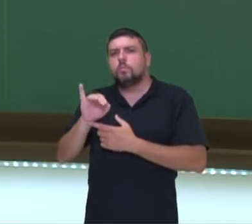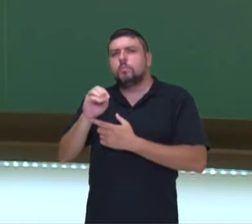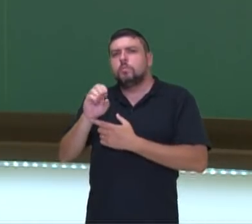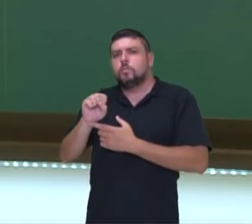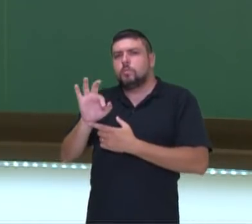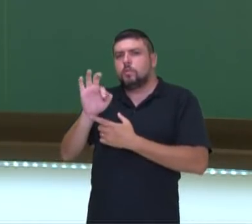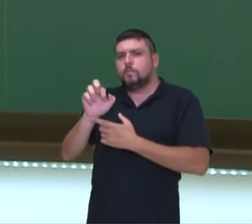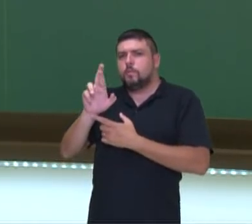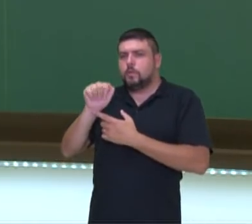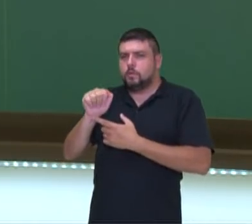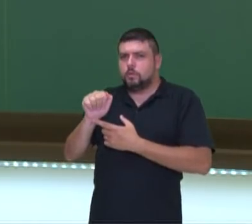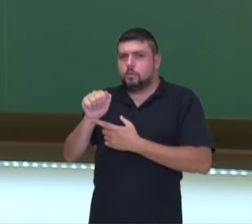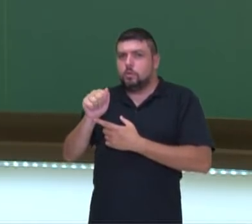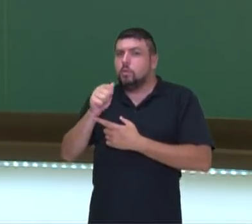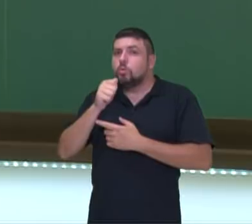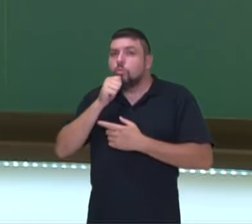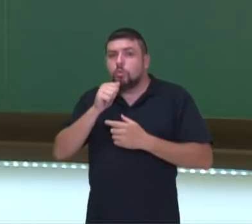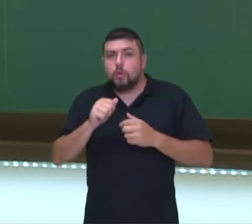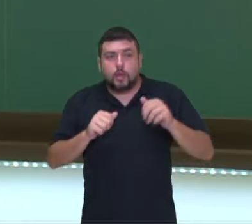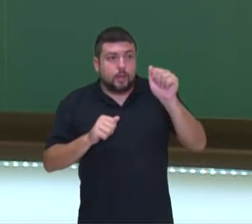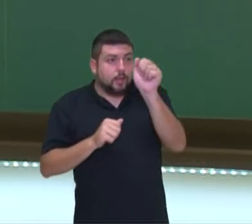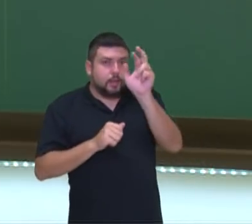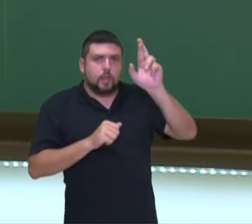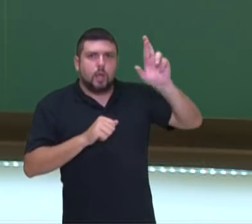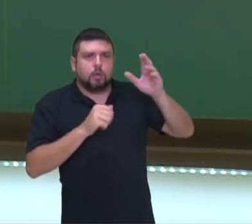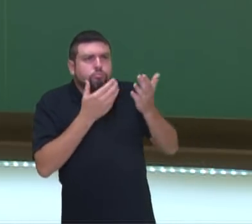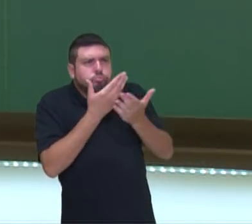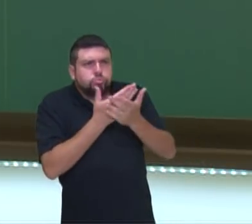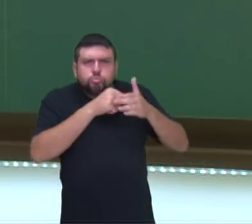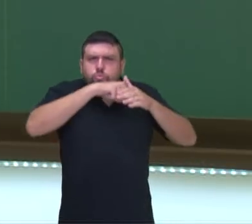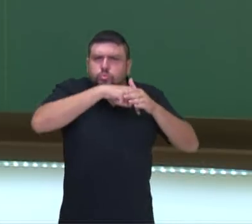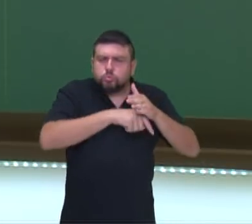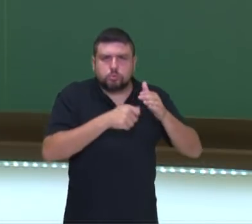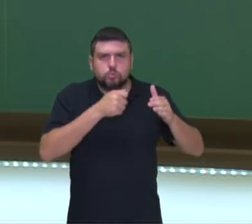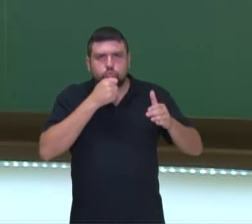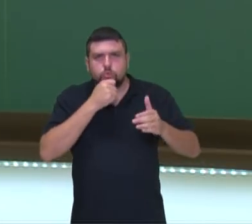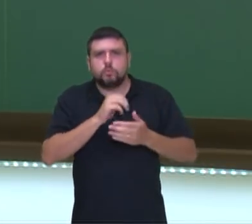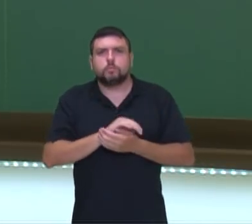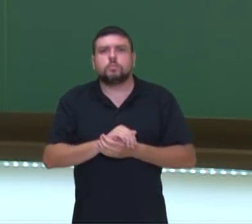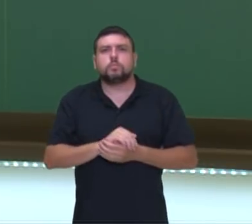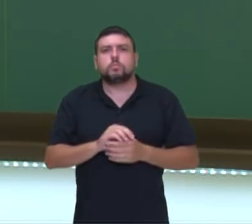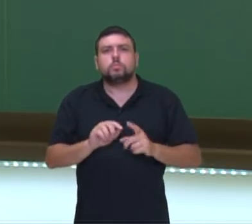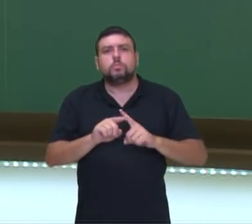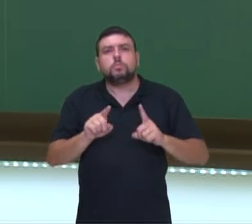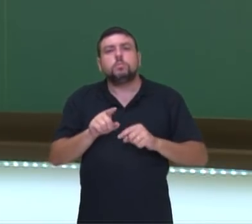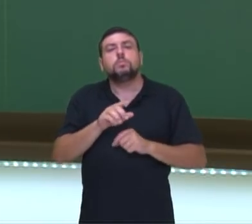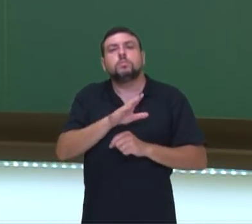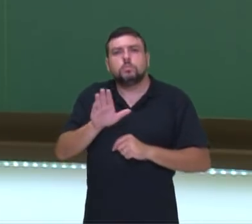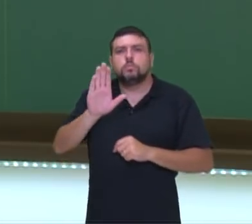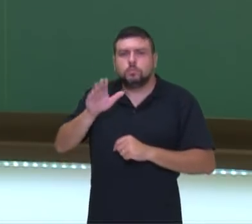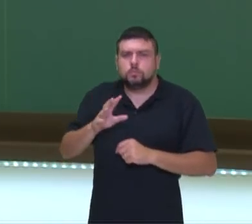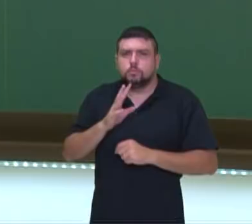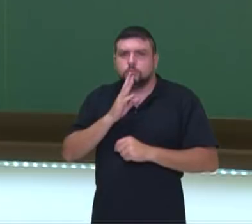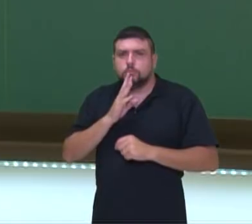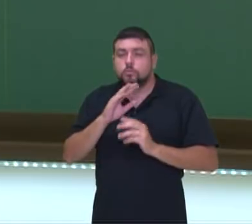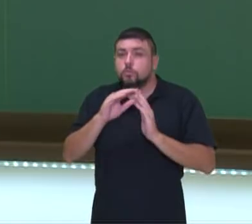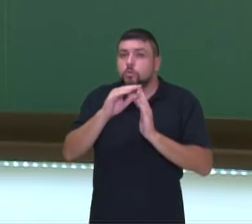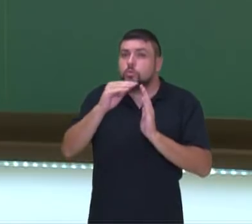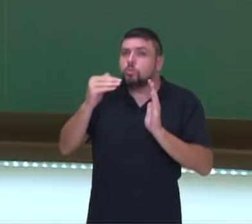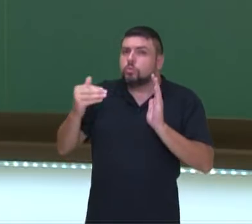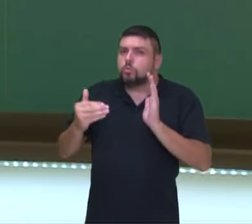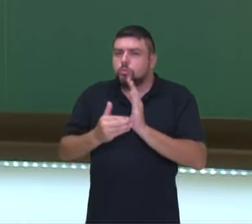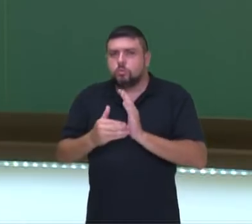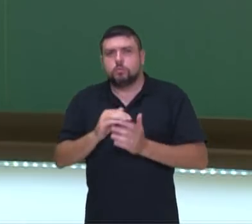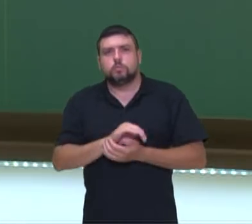me aprofundei ainda na atmosfera, mas vocês já conhecem tudo ou quase tudo ao interior da